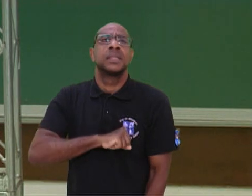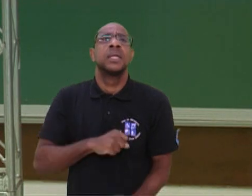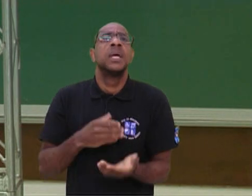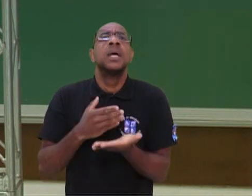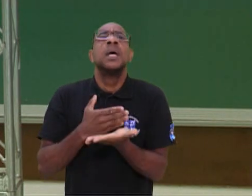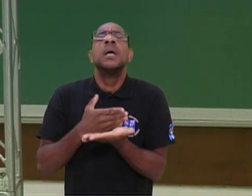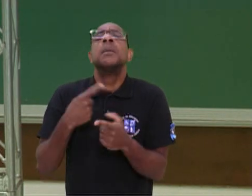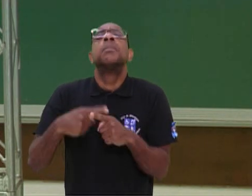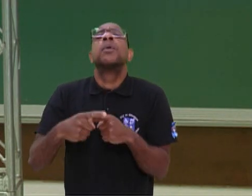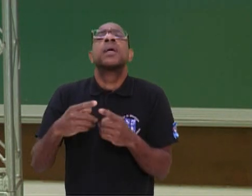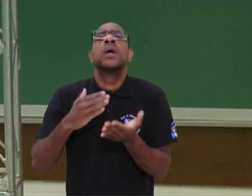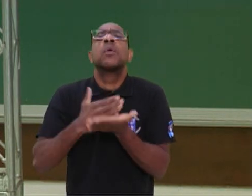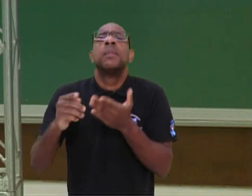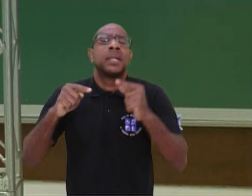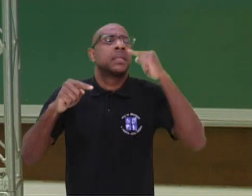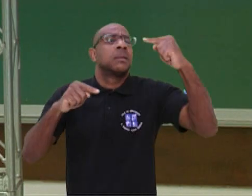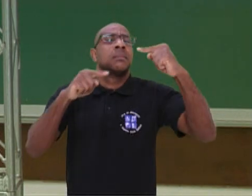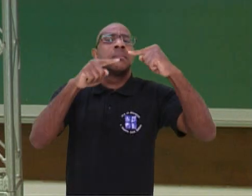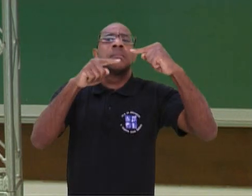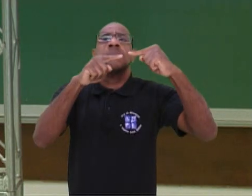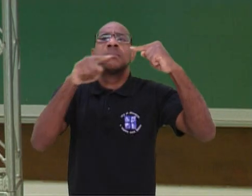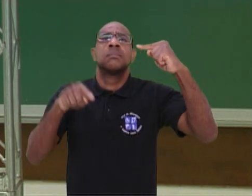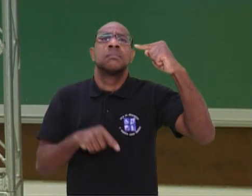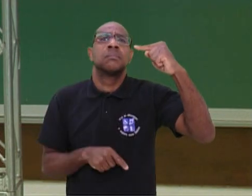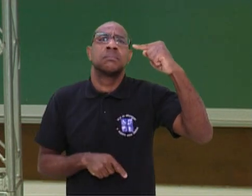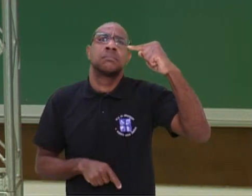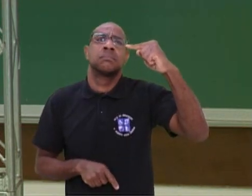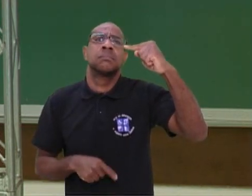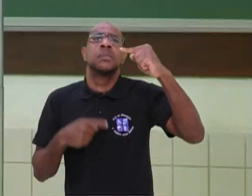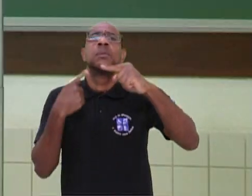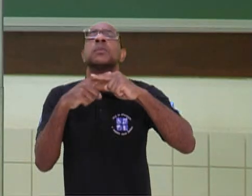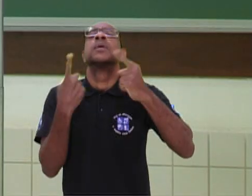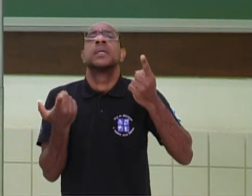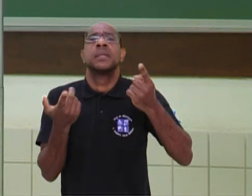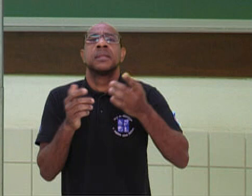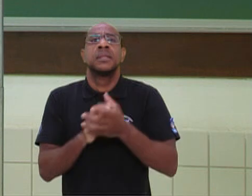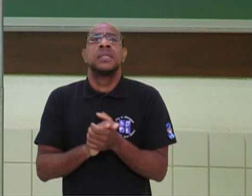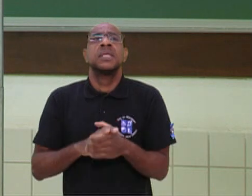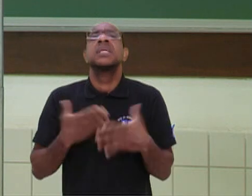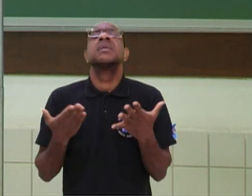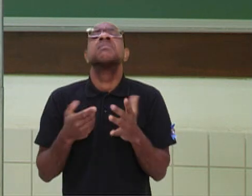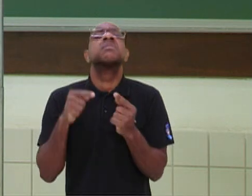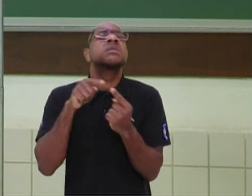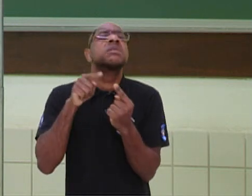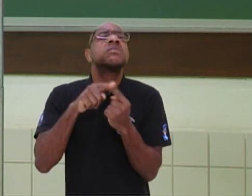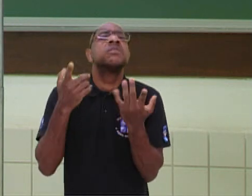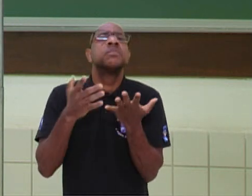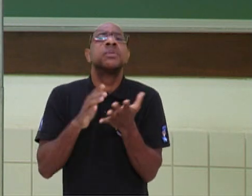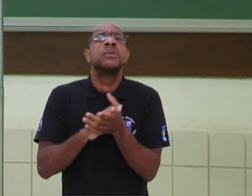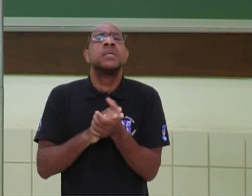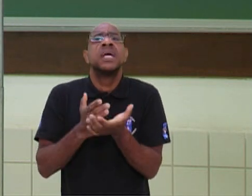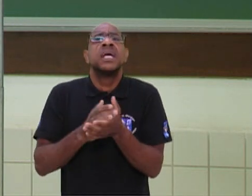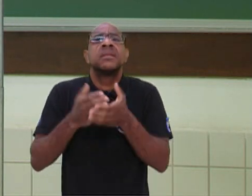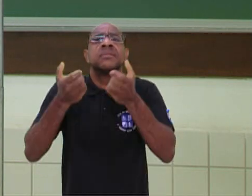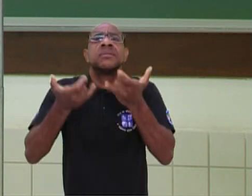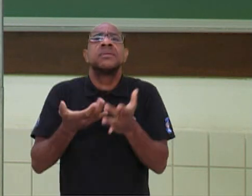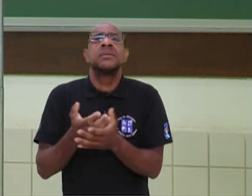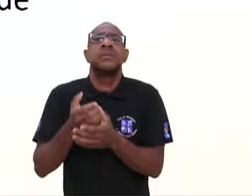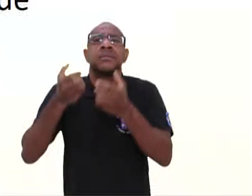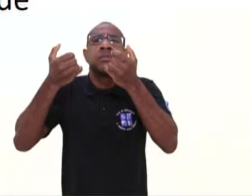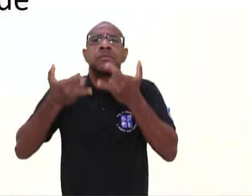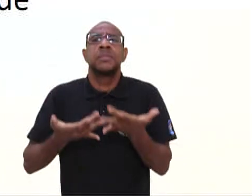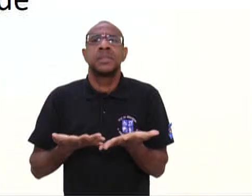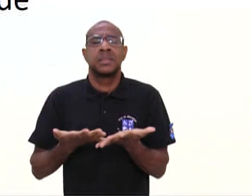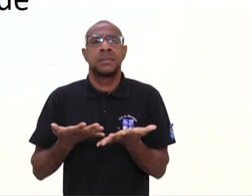tipo de discurso se realiza nessa passagem inicial do romance? Releiam esse fragmento, respondam, eu já volto comentando